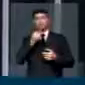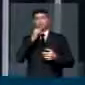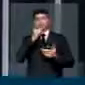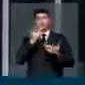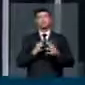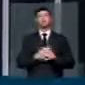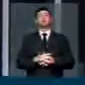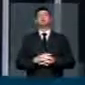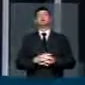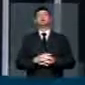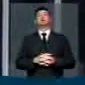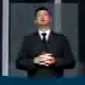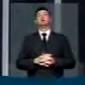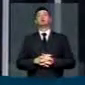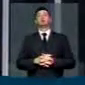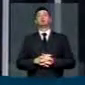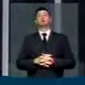caso